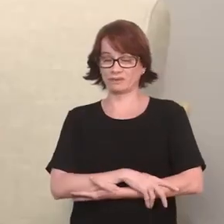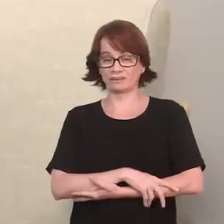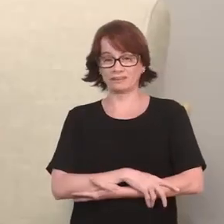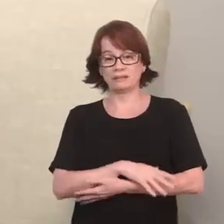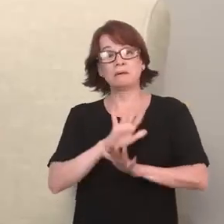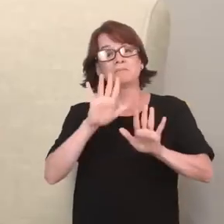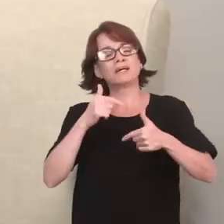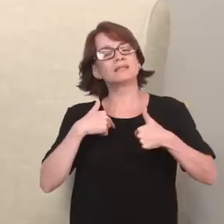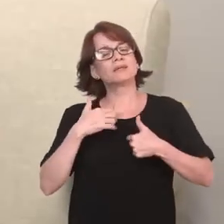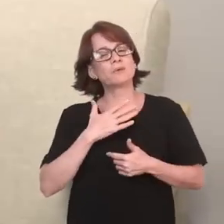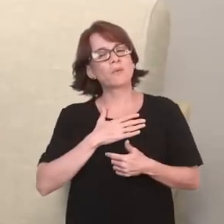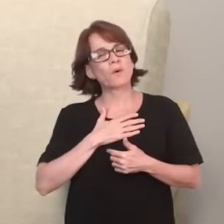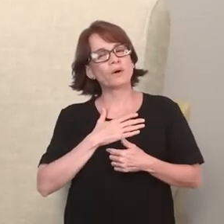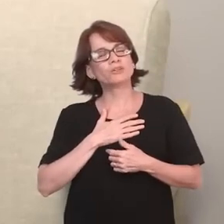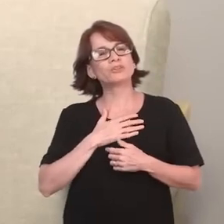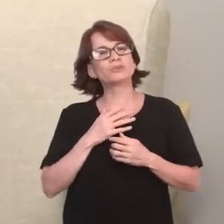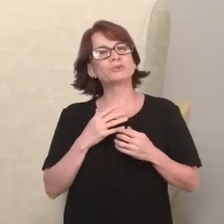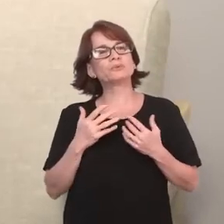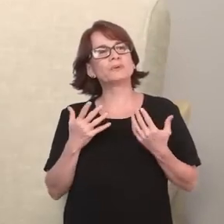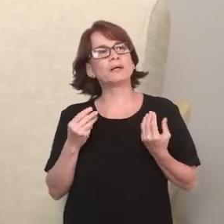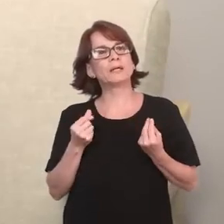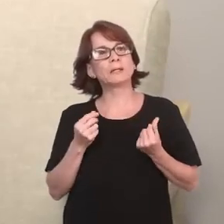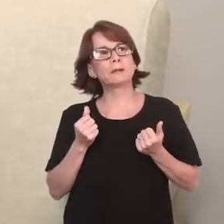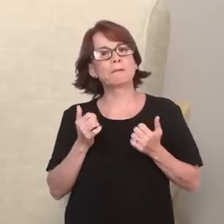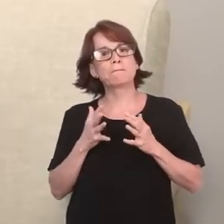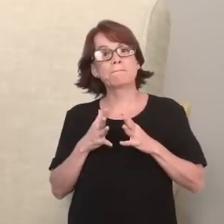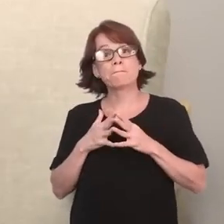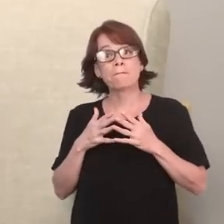mas assim, eu gosto muito,